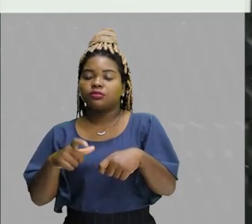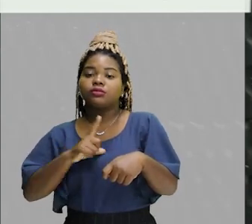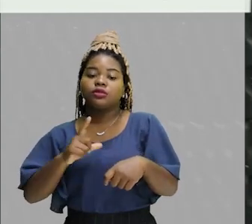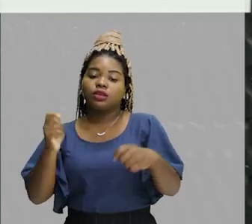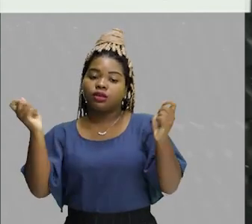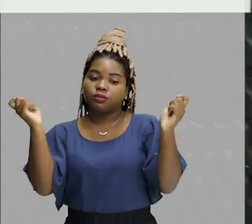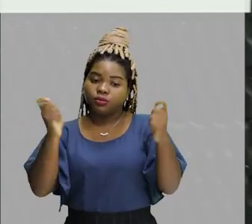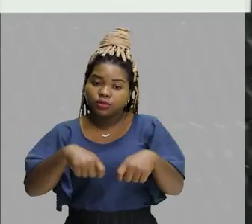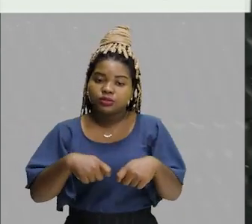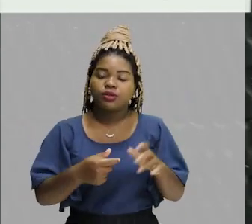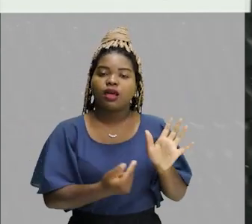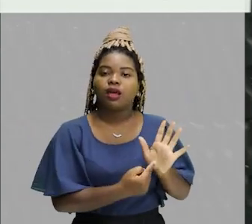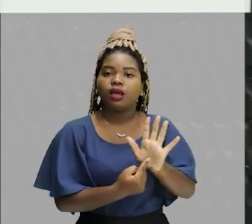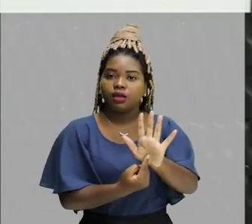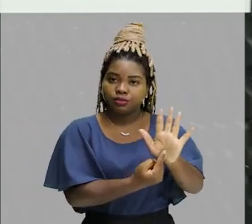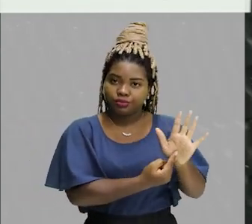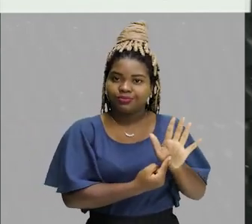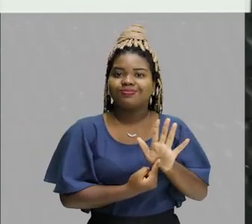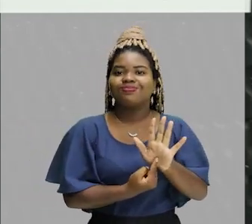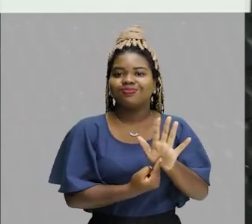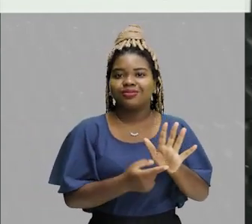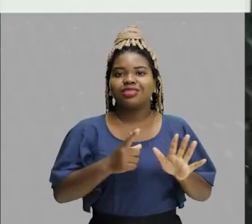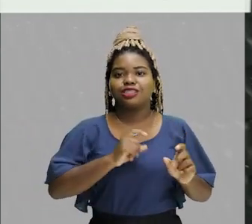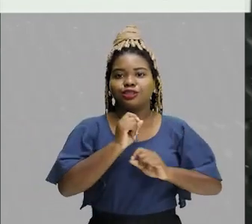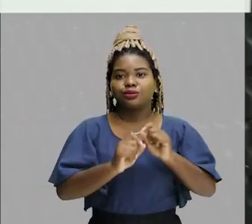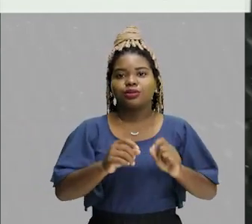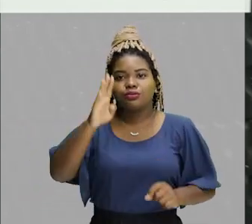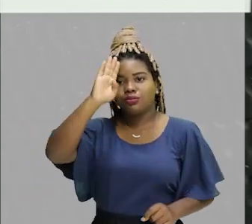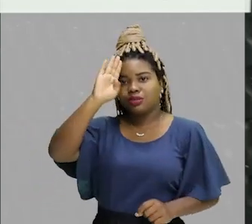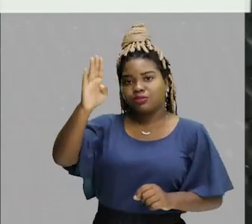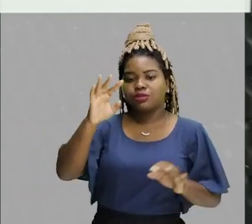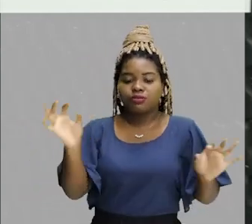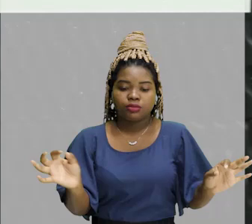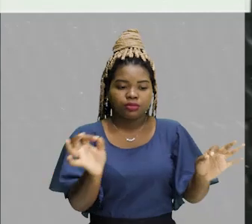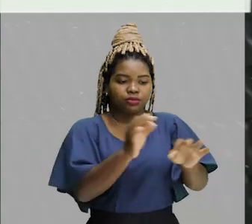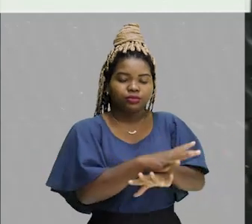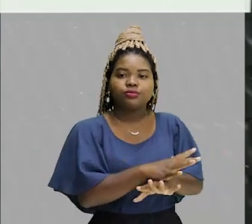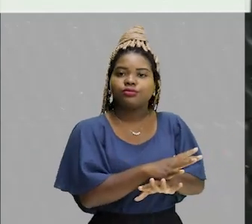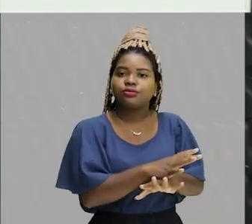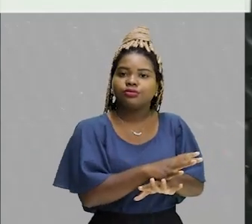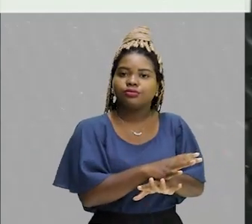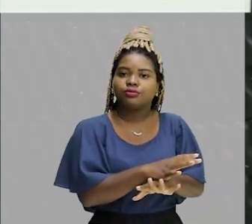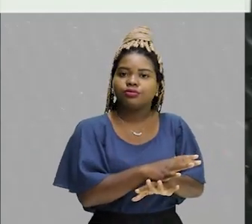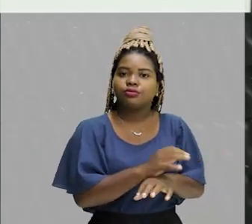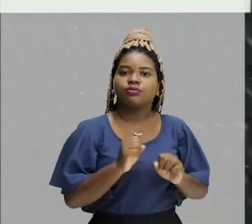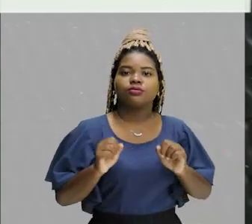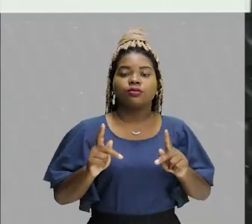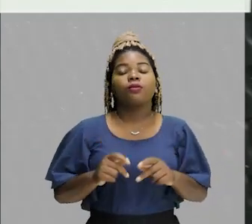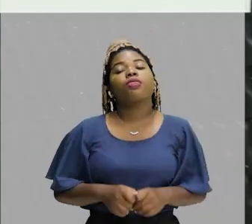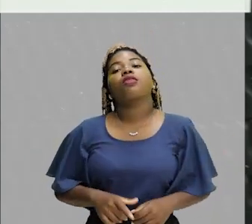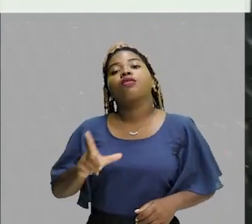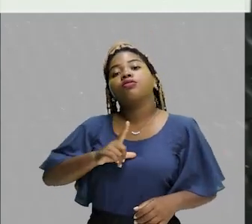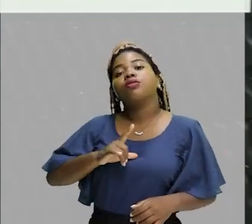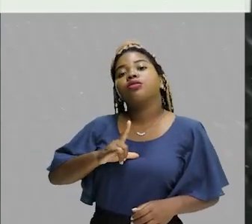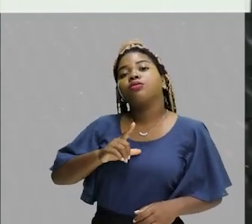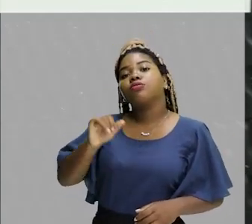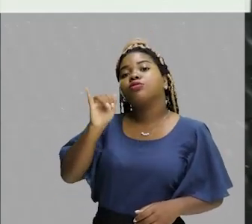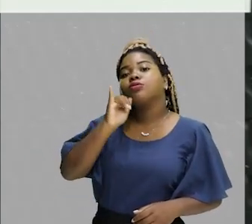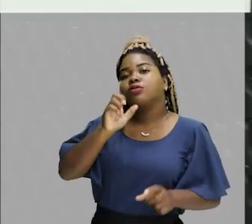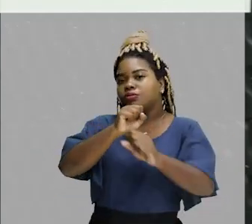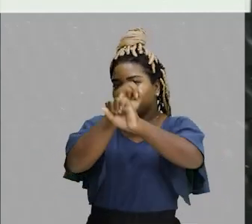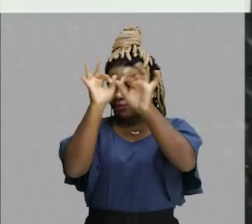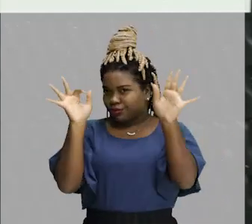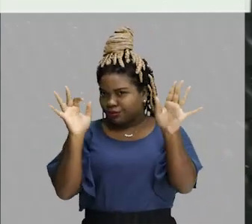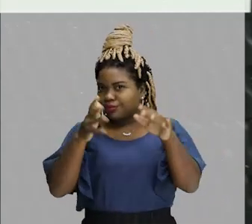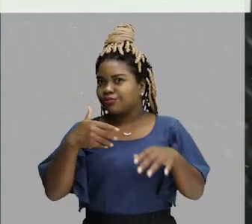de demonstração a partir de premissas para a conclusão. Então, vamos citar um exemplo aqui que todo